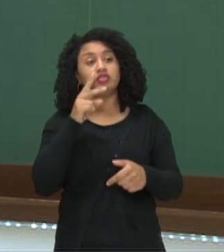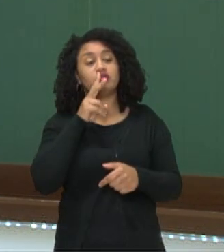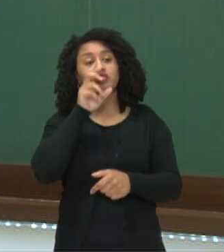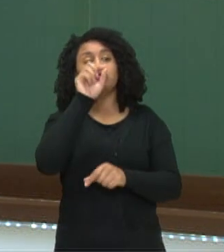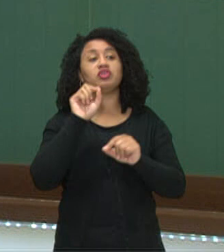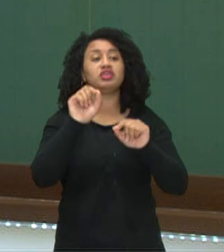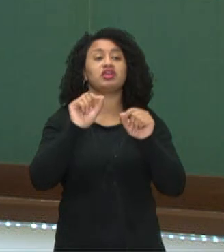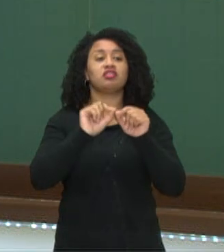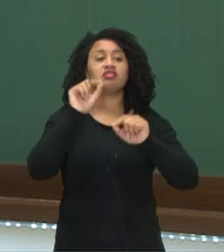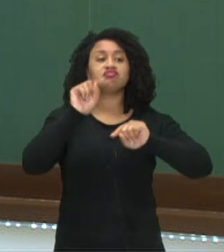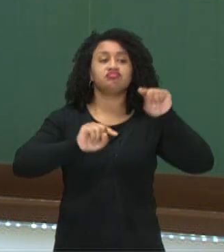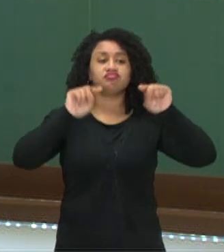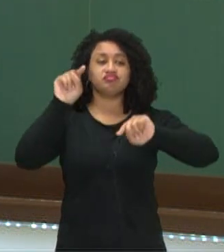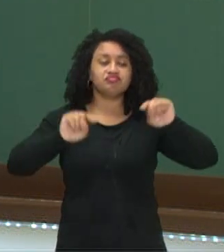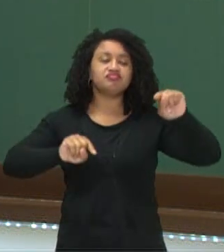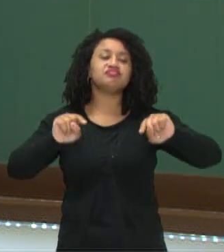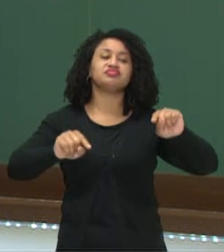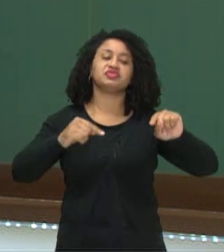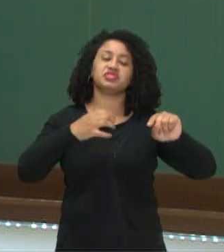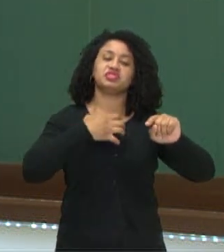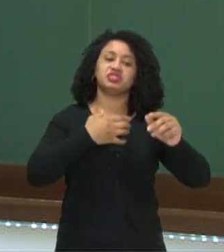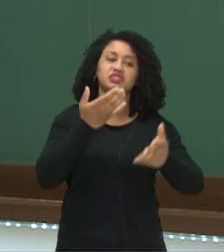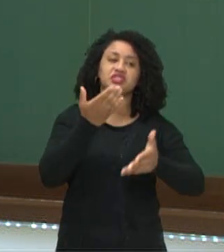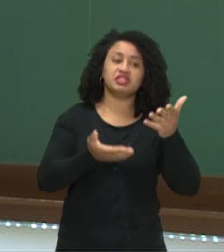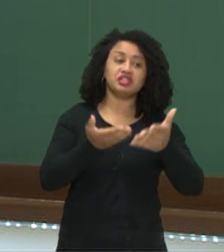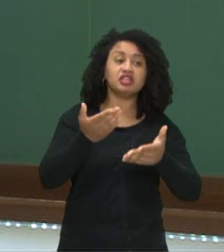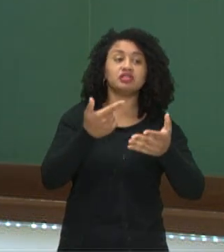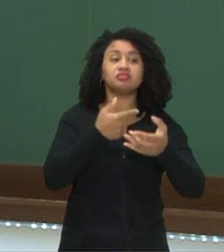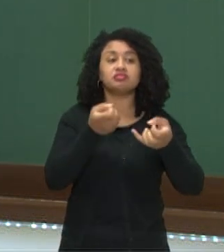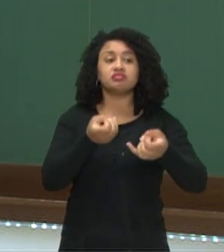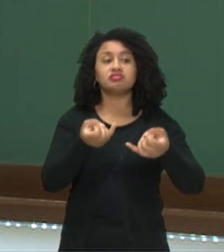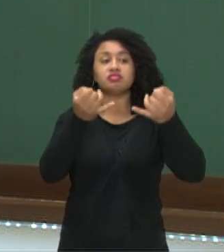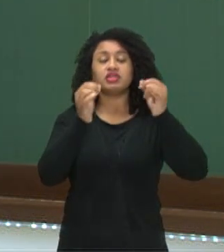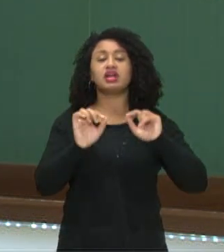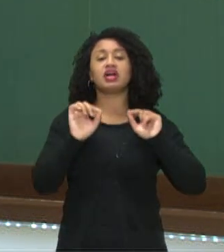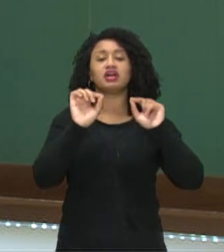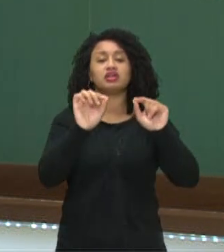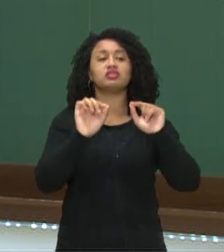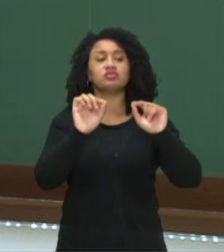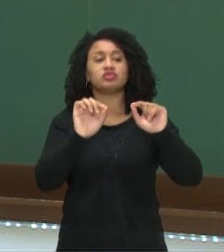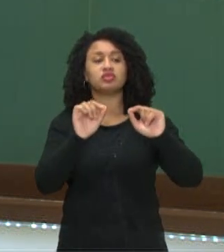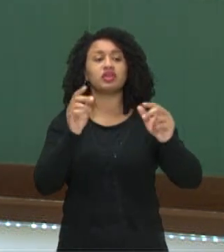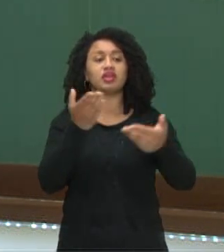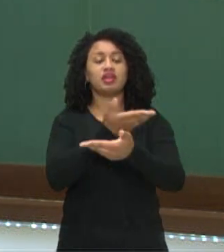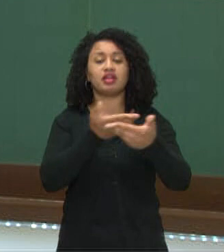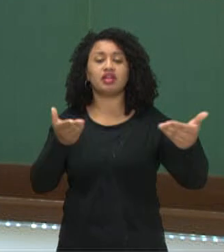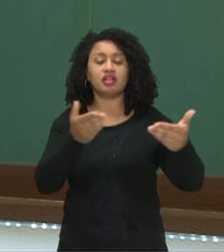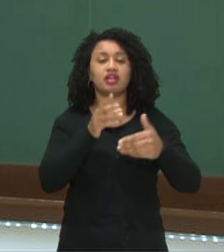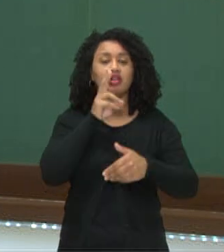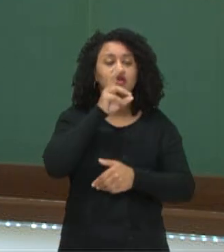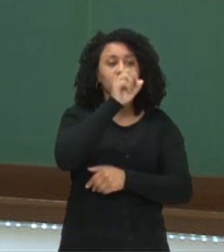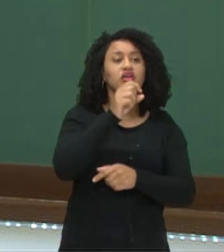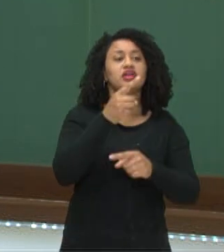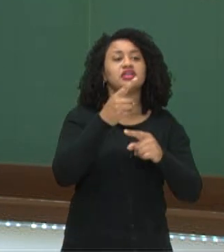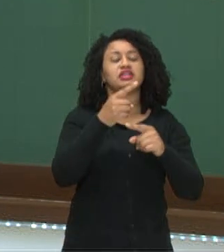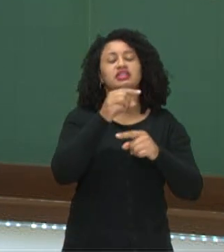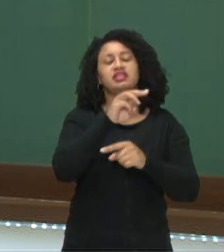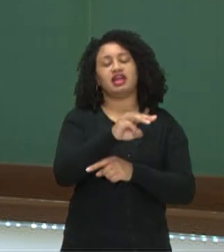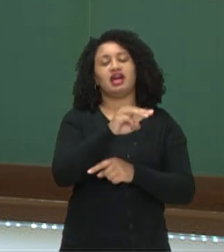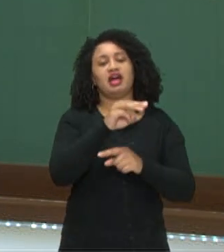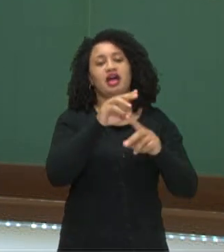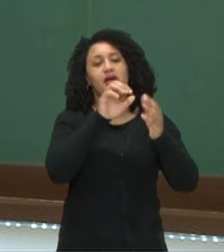essa variação desse estado de equilíbrio e que ele é definido basicamente pela relação que a força é igual a massa vezes